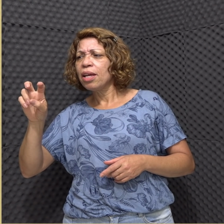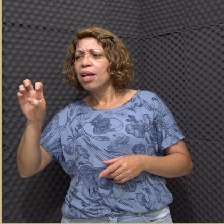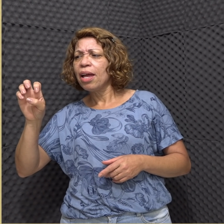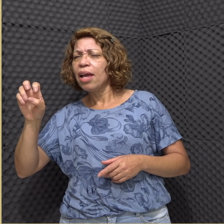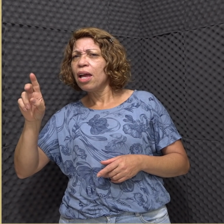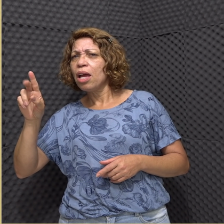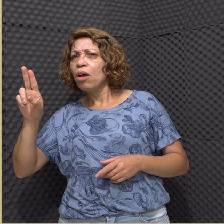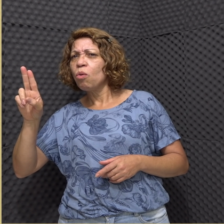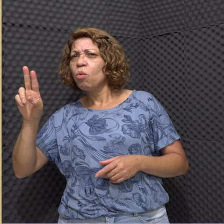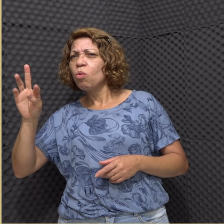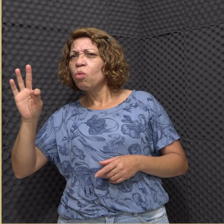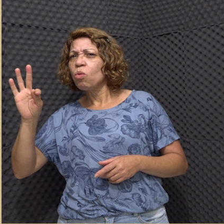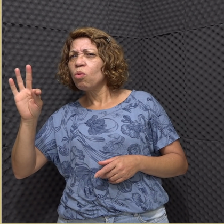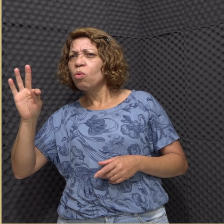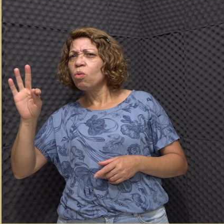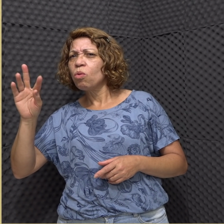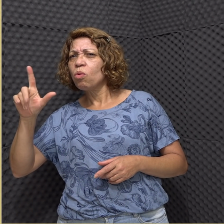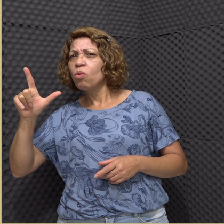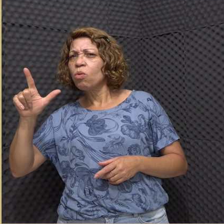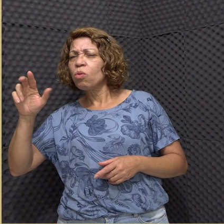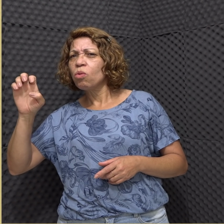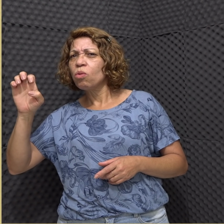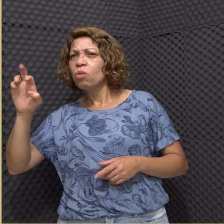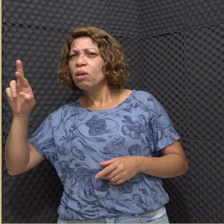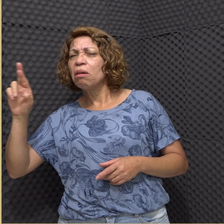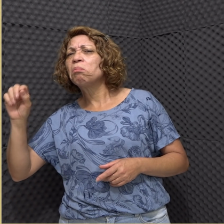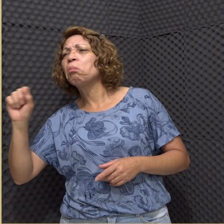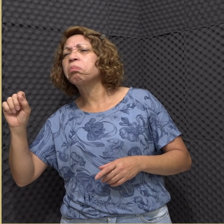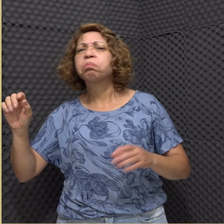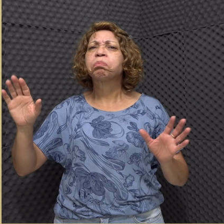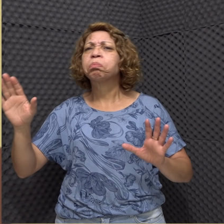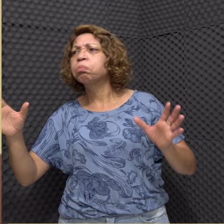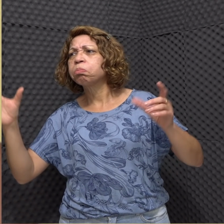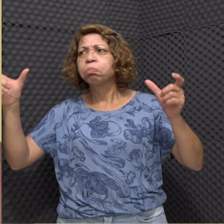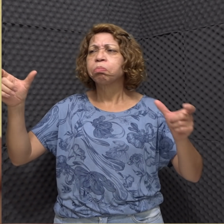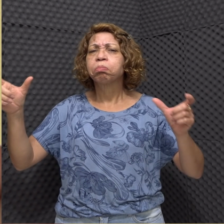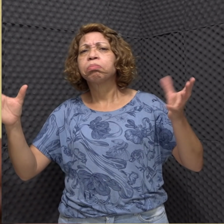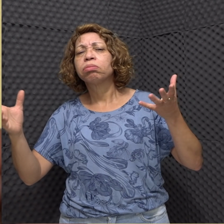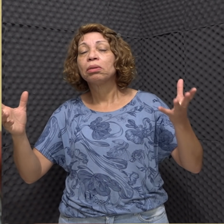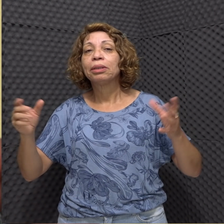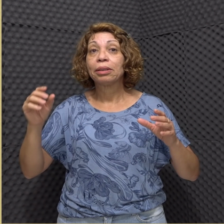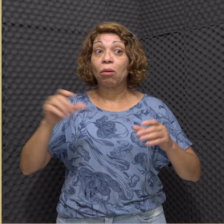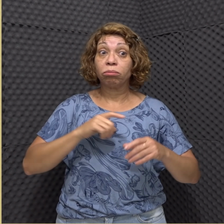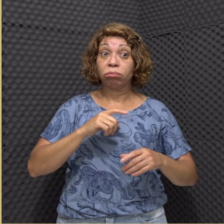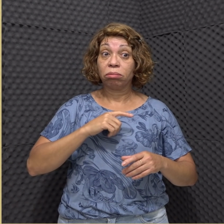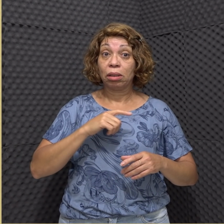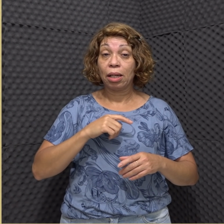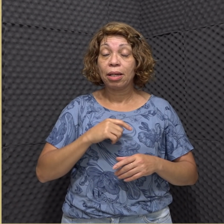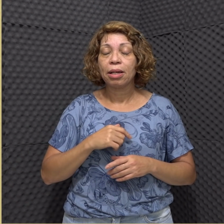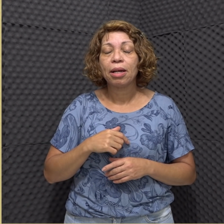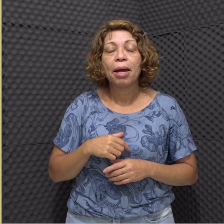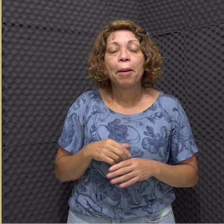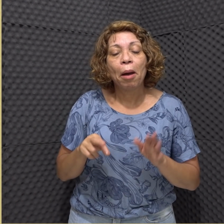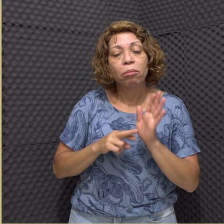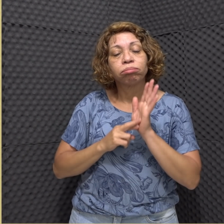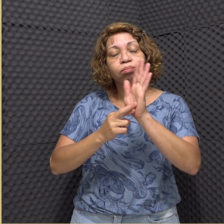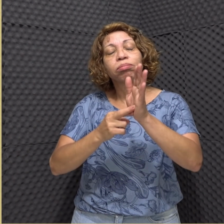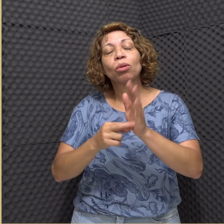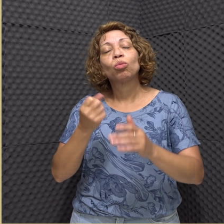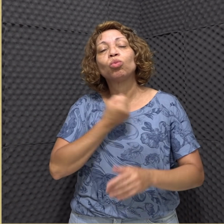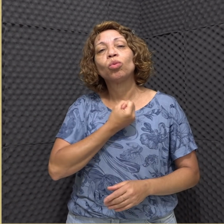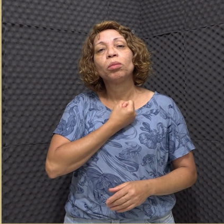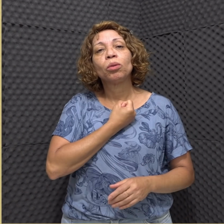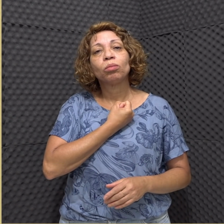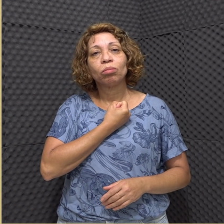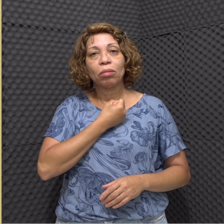mostra uma relação entre os conjuntos. Como você pode ver, nós temos um conjunto dos números inteiros, que é representado pela letra